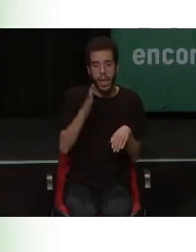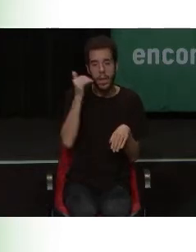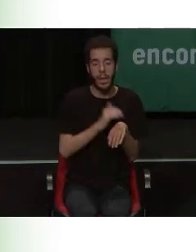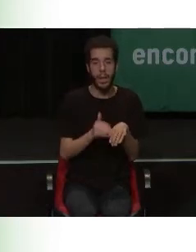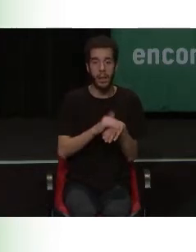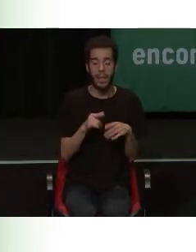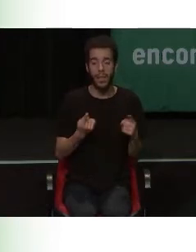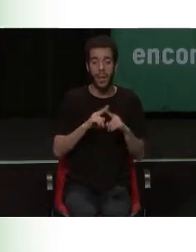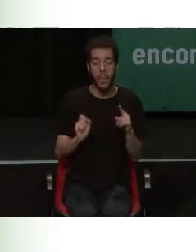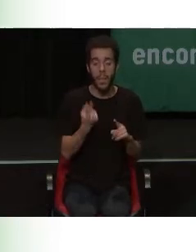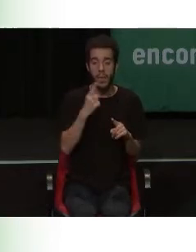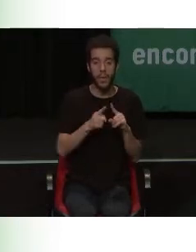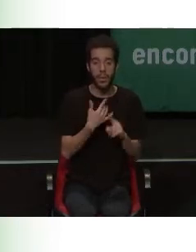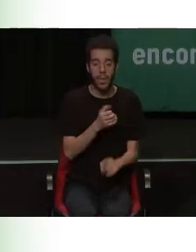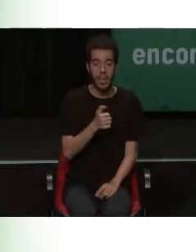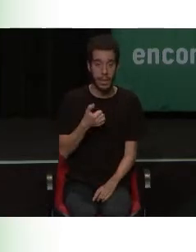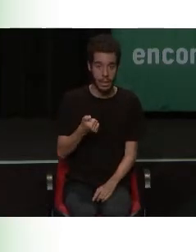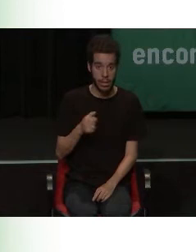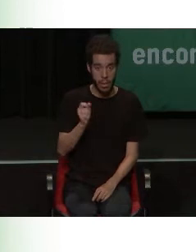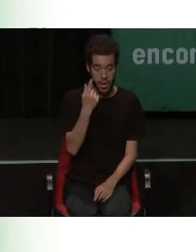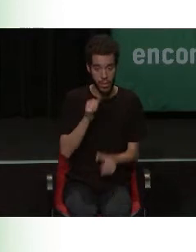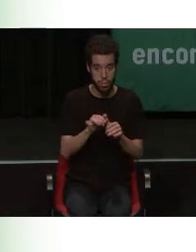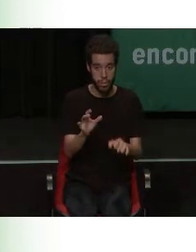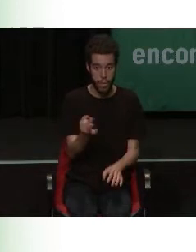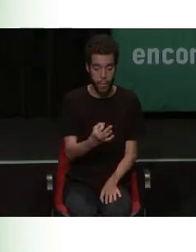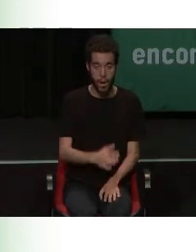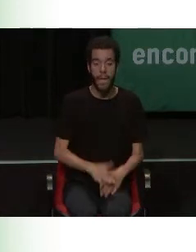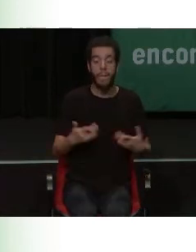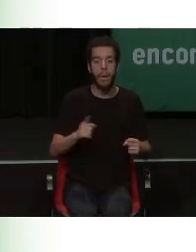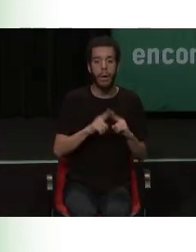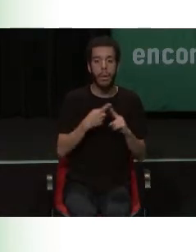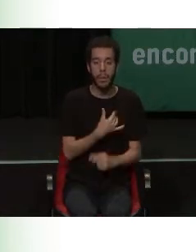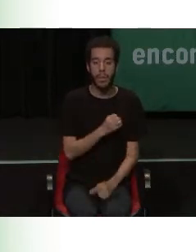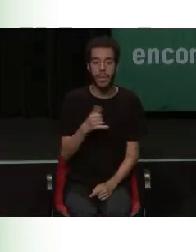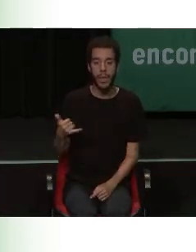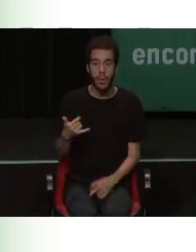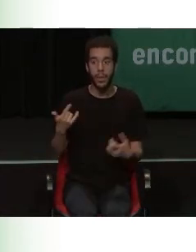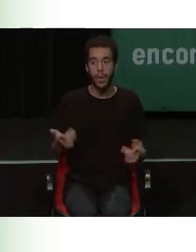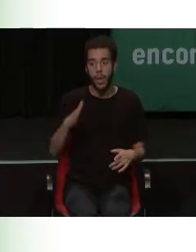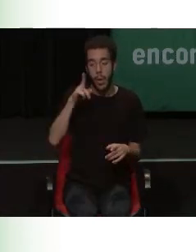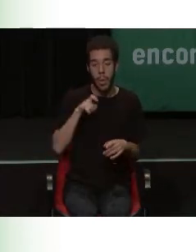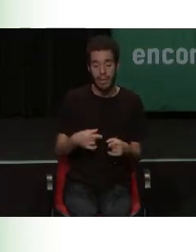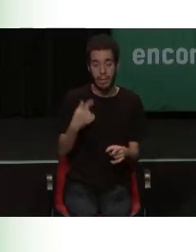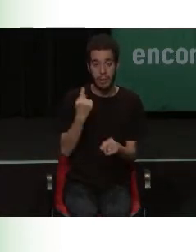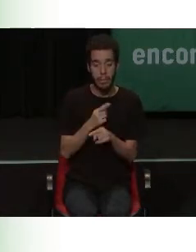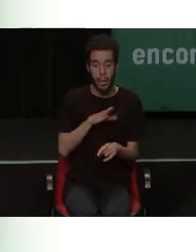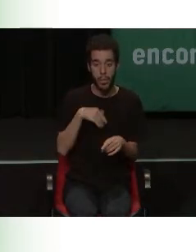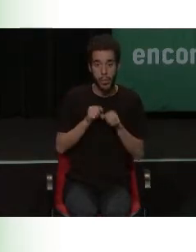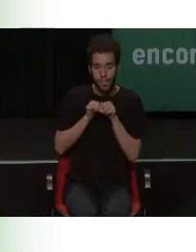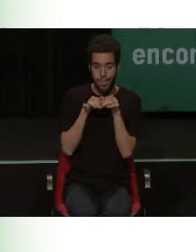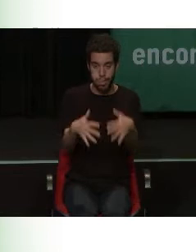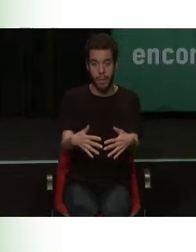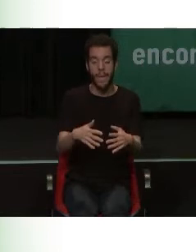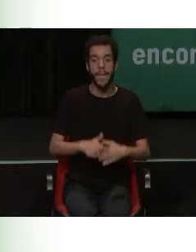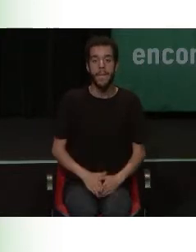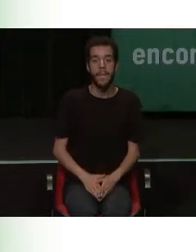estamos em 2022, esse gene teve uma dimensão e espalhou-se pelo mundo inteiro. E